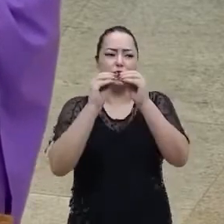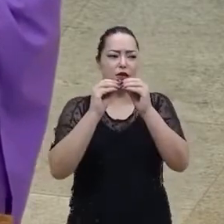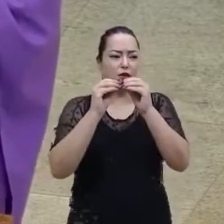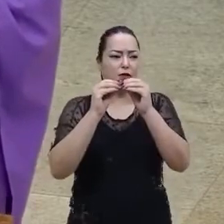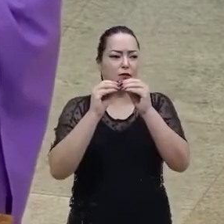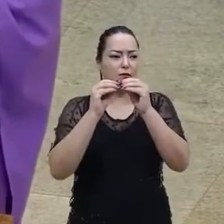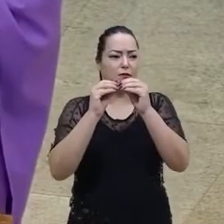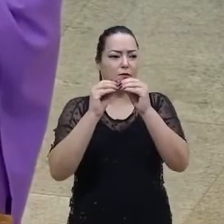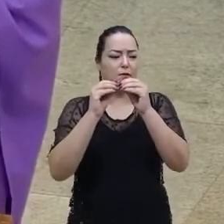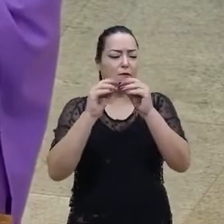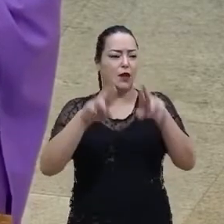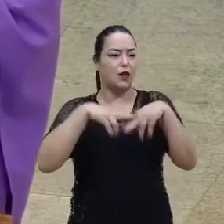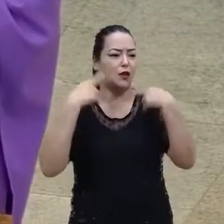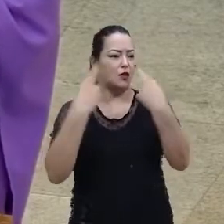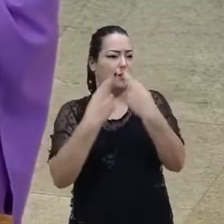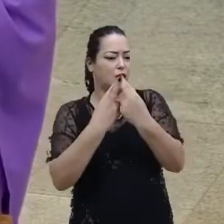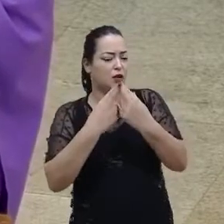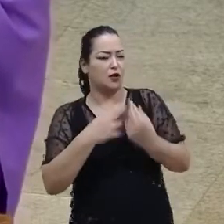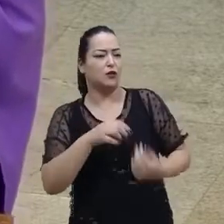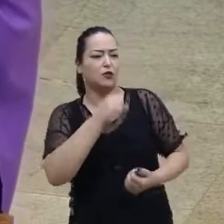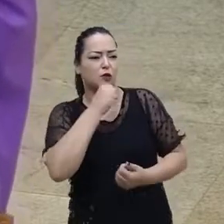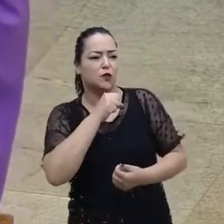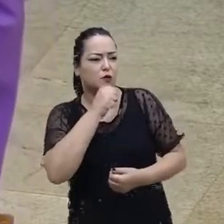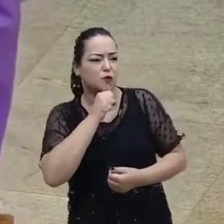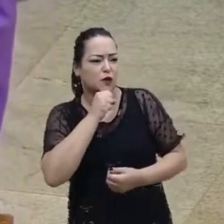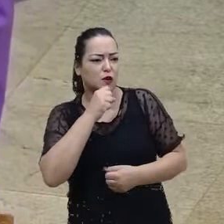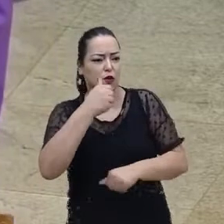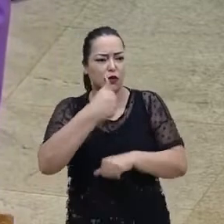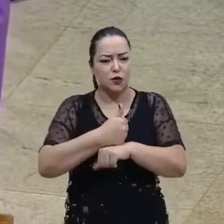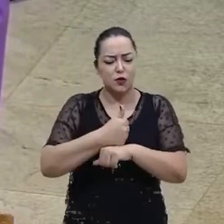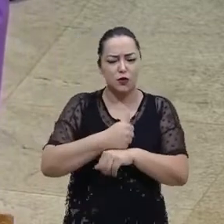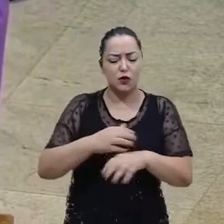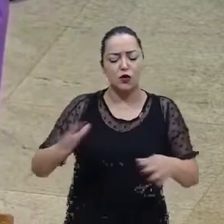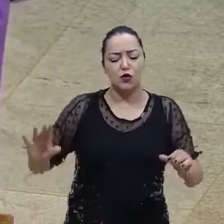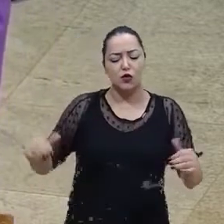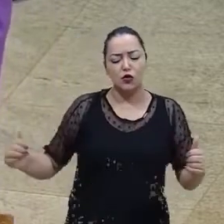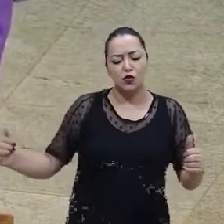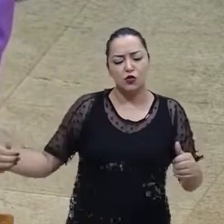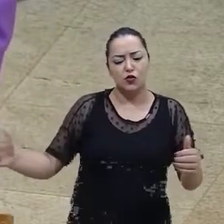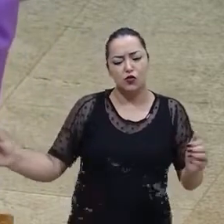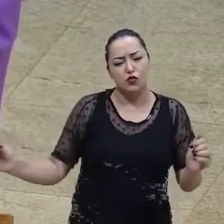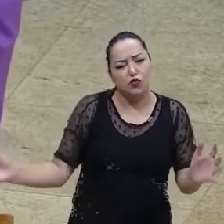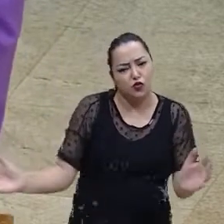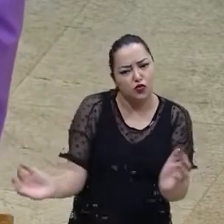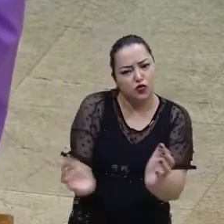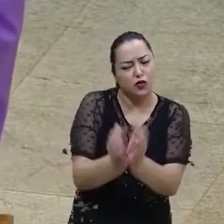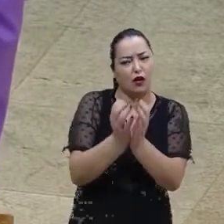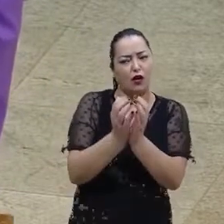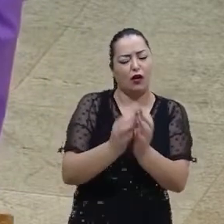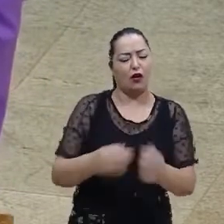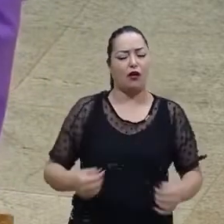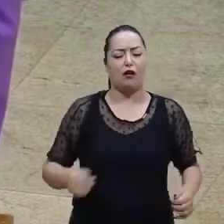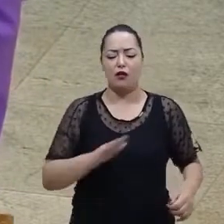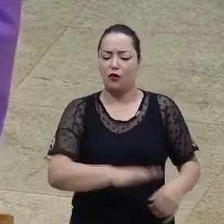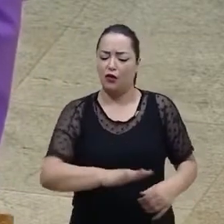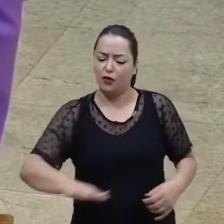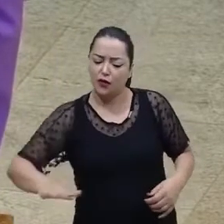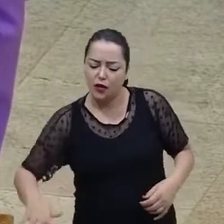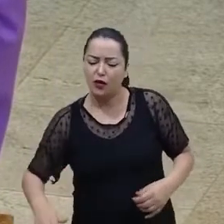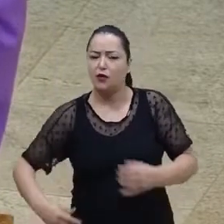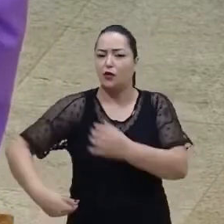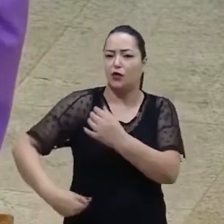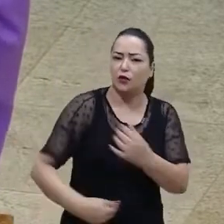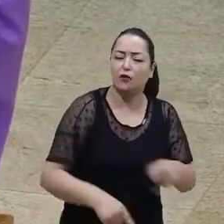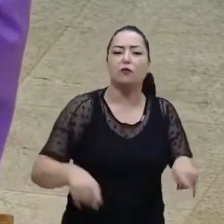reunião de anciãos ajuntarem crianças lactantes desde a esposa o seu aposento a esposa seu